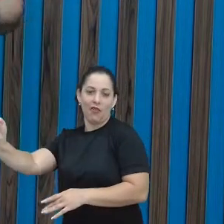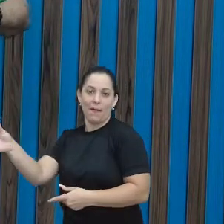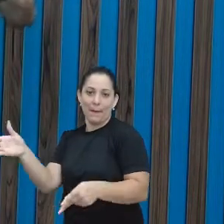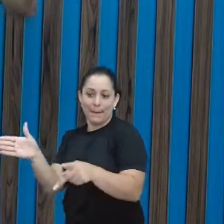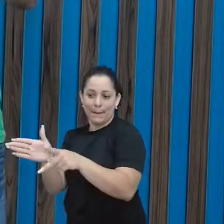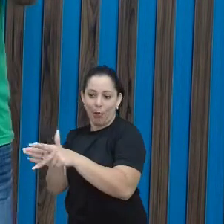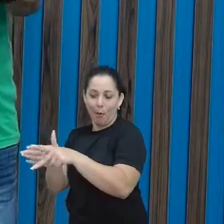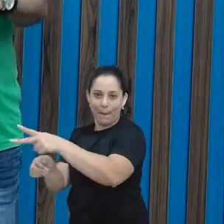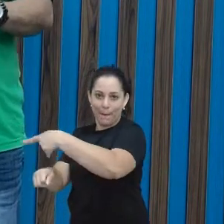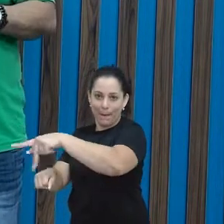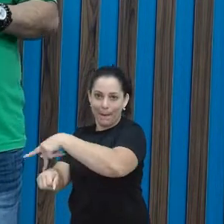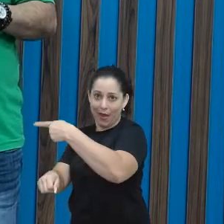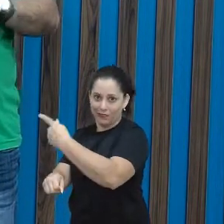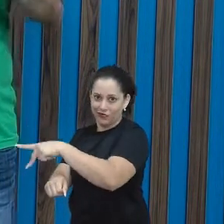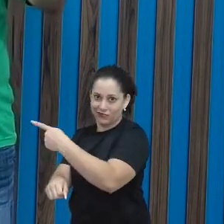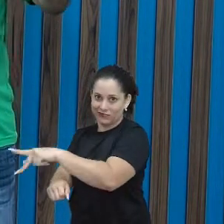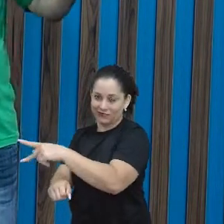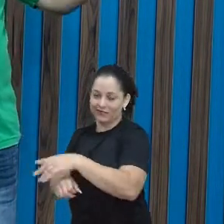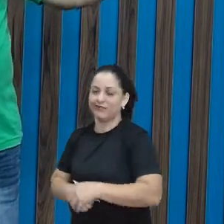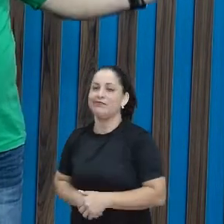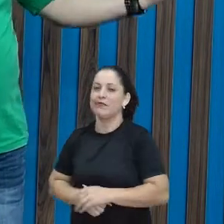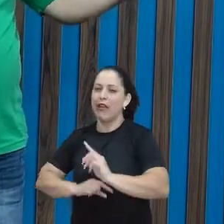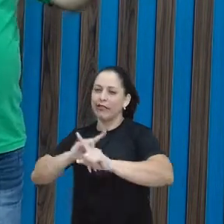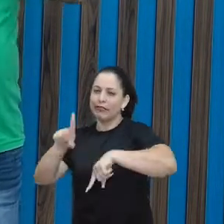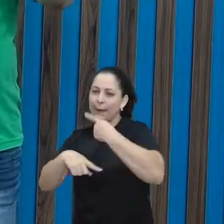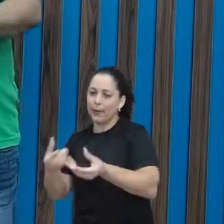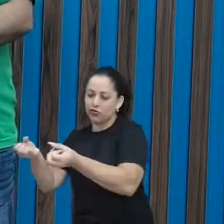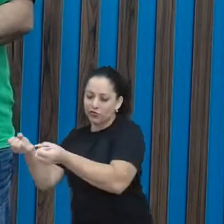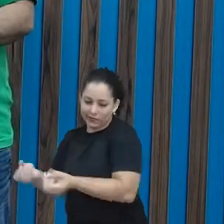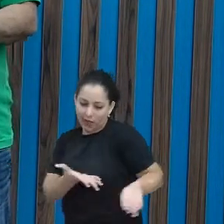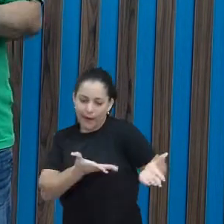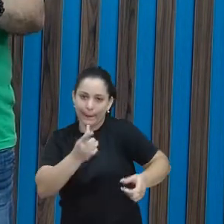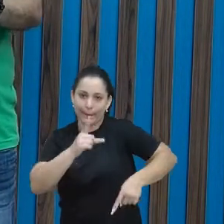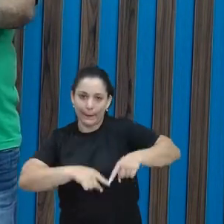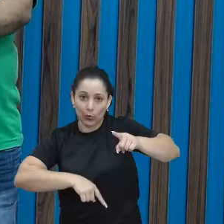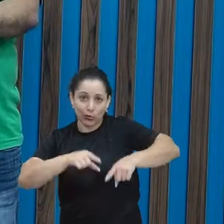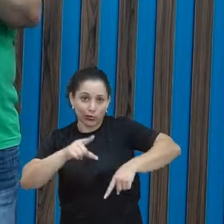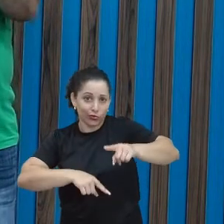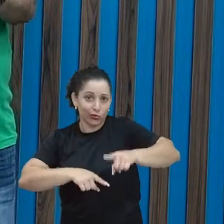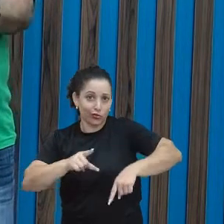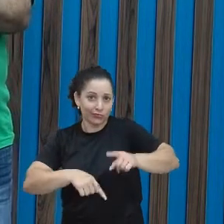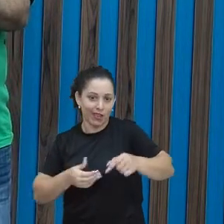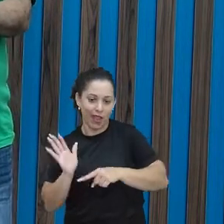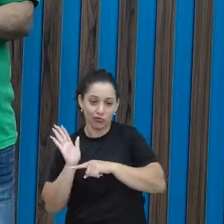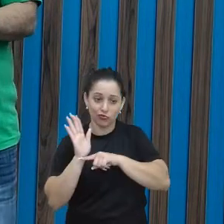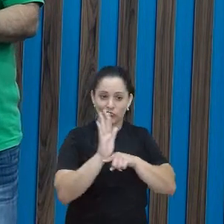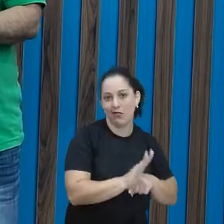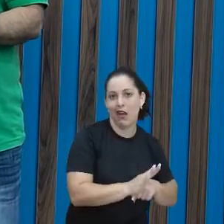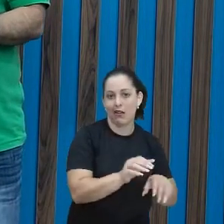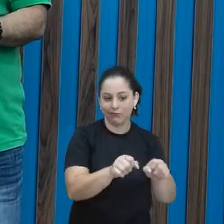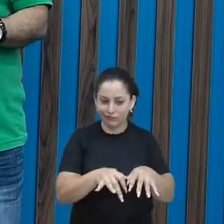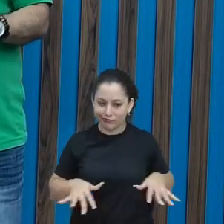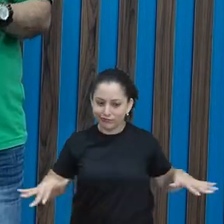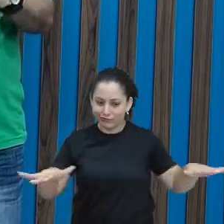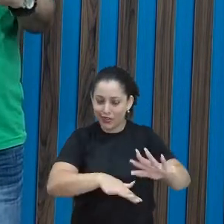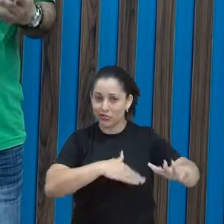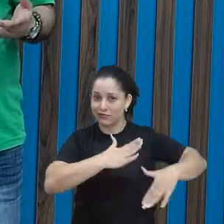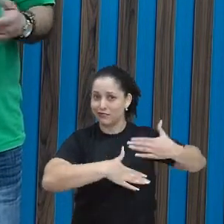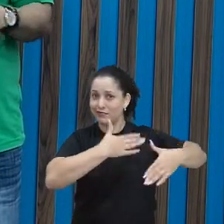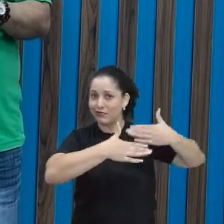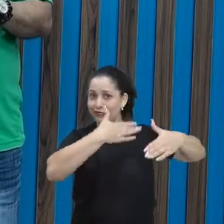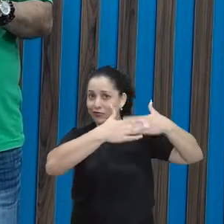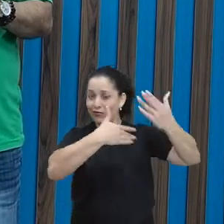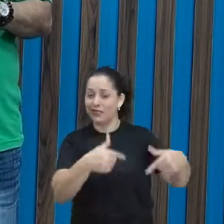usando como justificativa a ideia que eles iam devolver produtos industrializados que iam ajudar aqueles territórios, né,